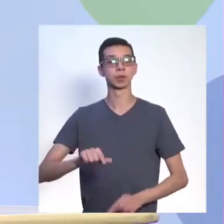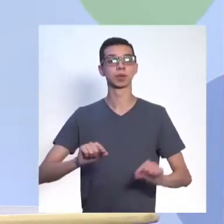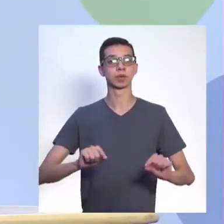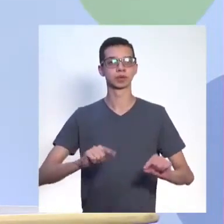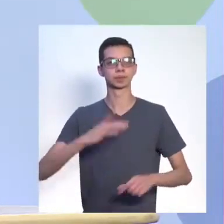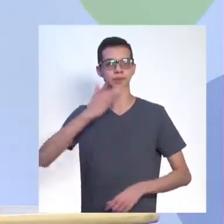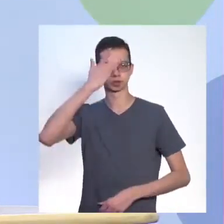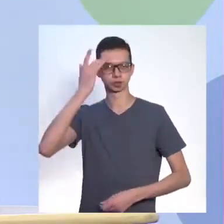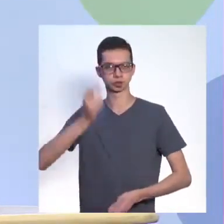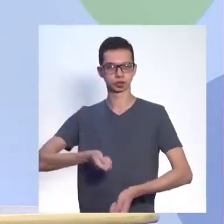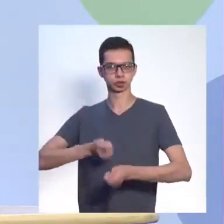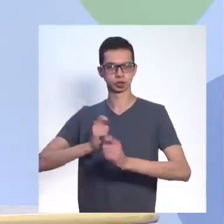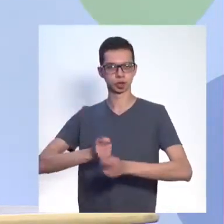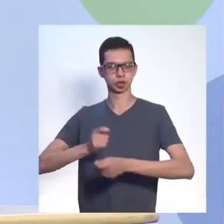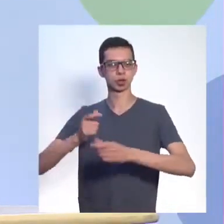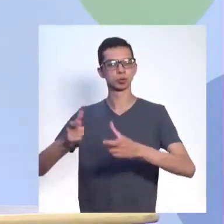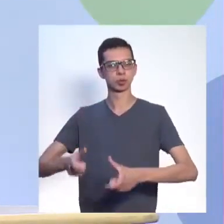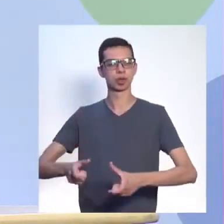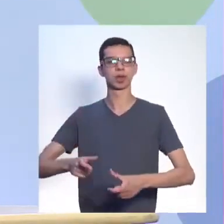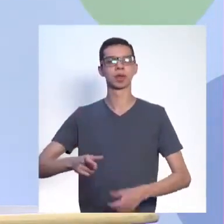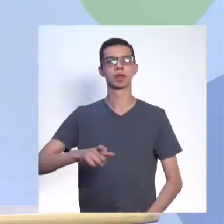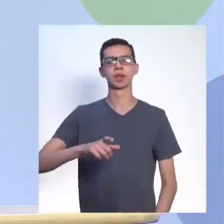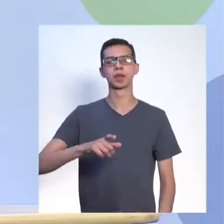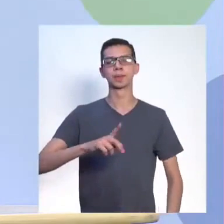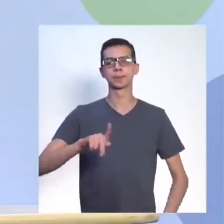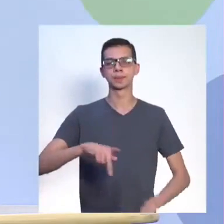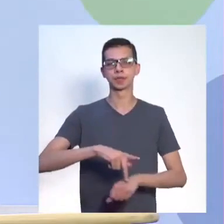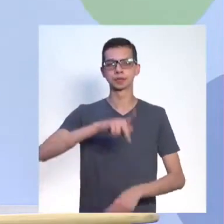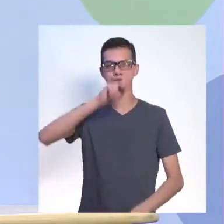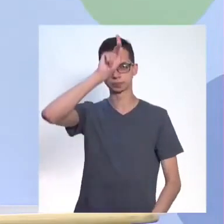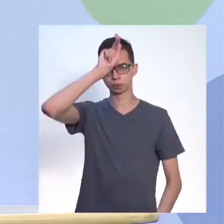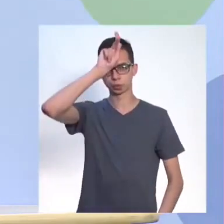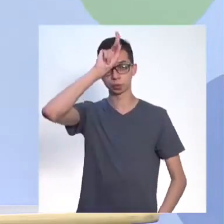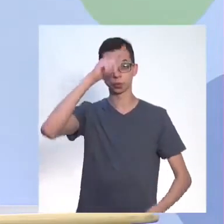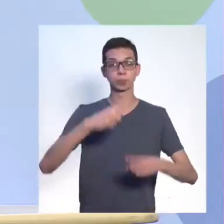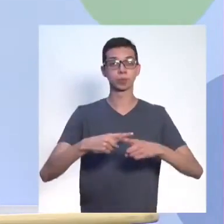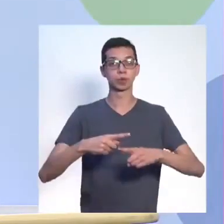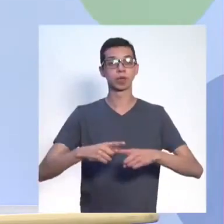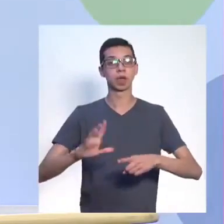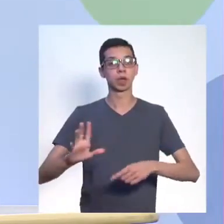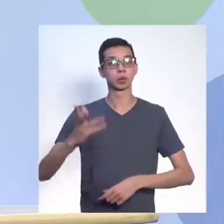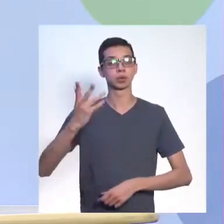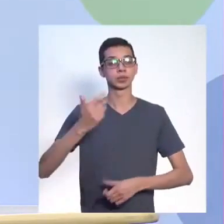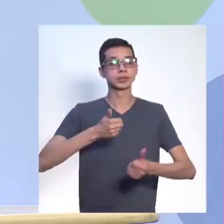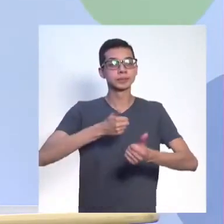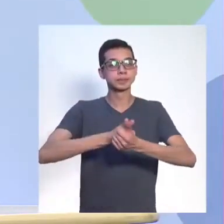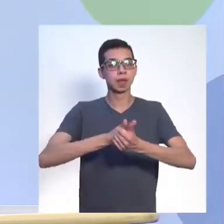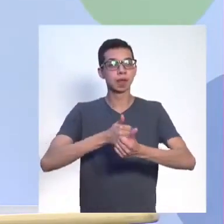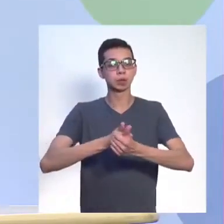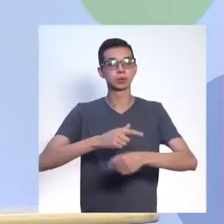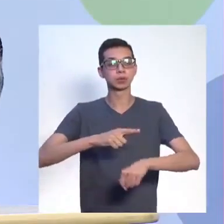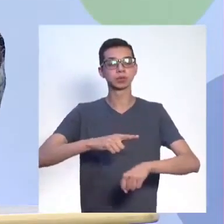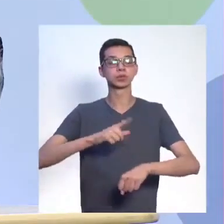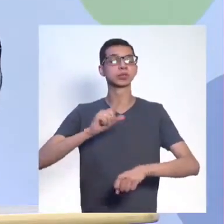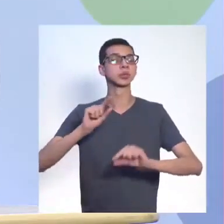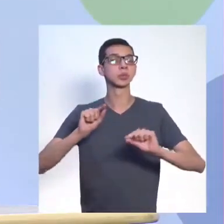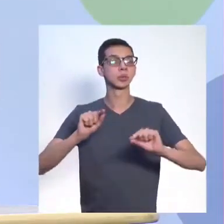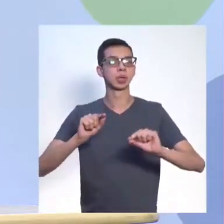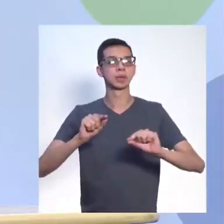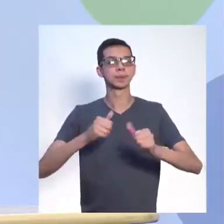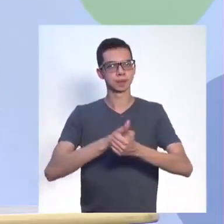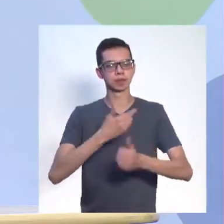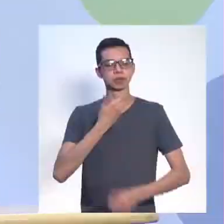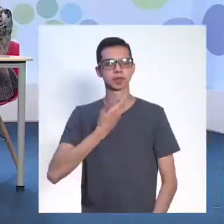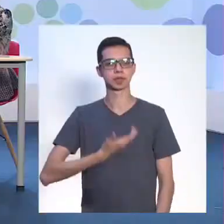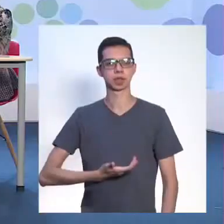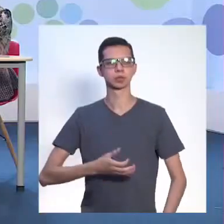por esse fenômeno acontecer perto do Natal, assim como o professor José Maurício e o professor André também pontuaram aqui no nosso